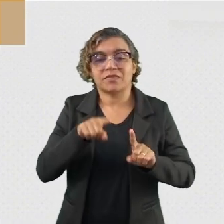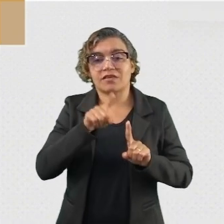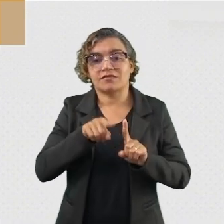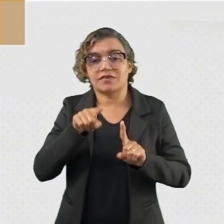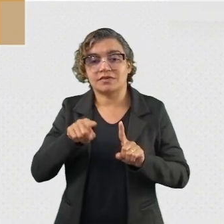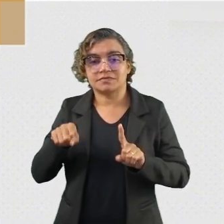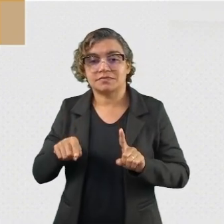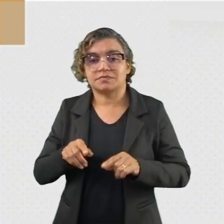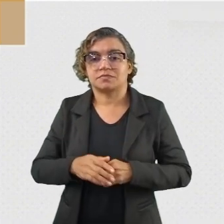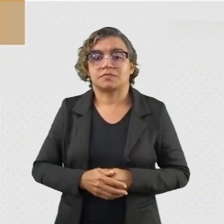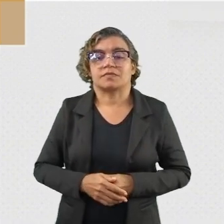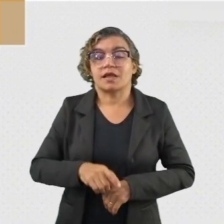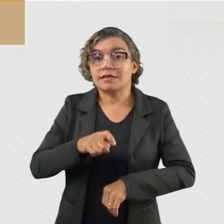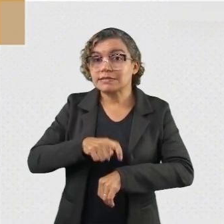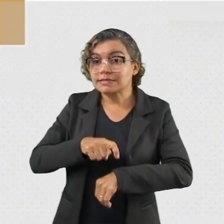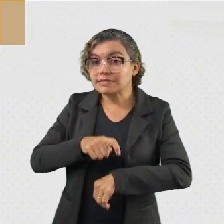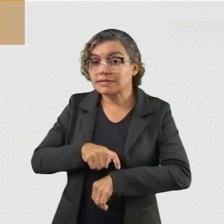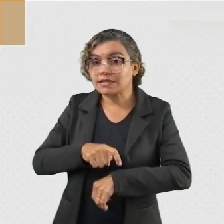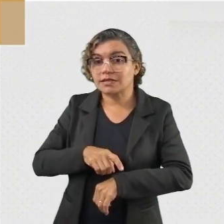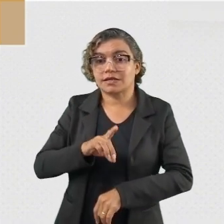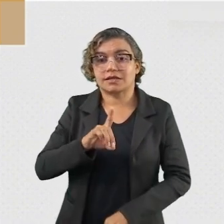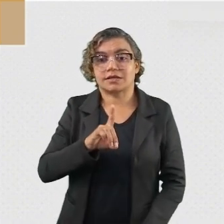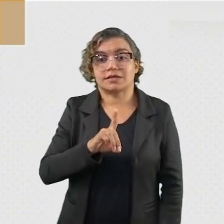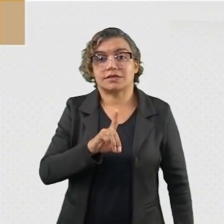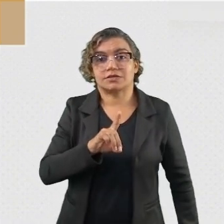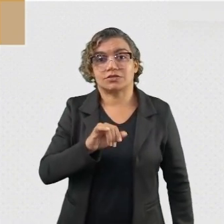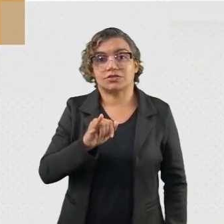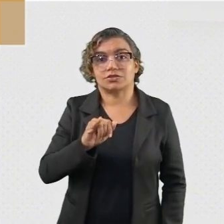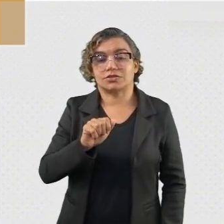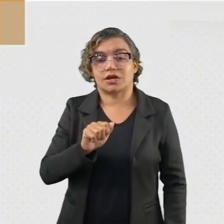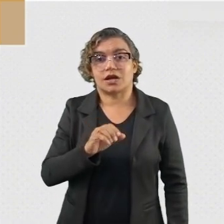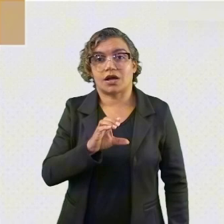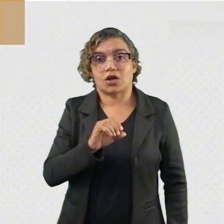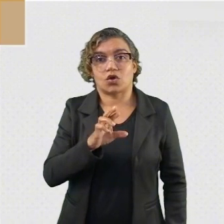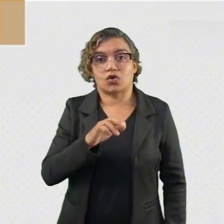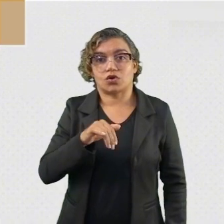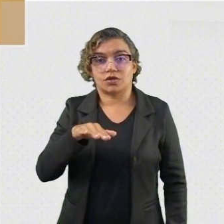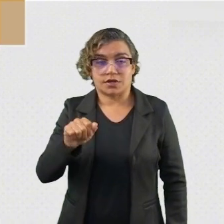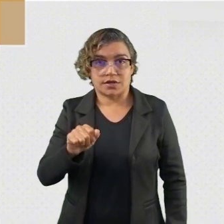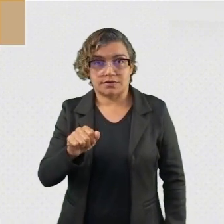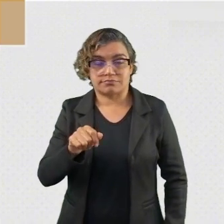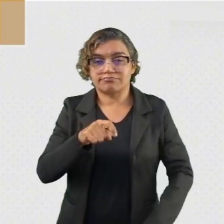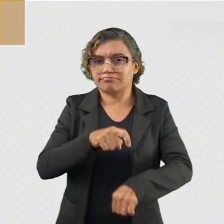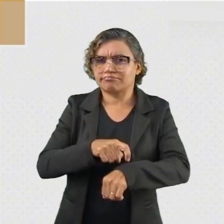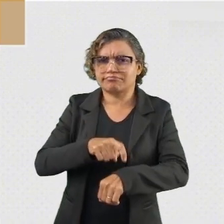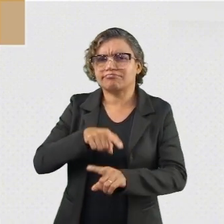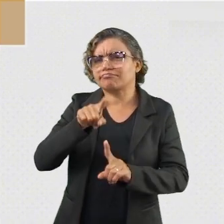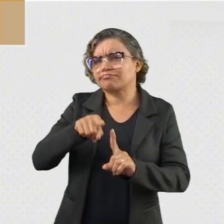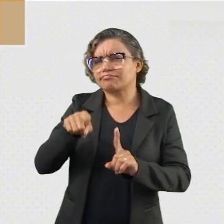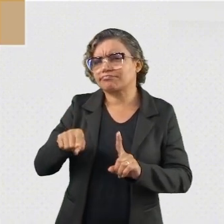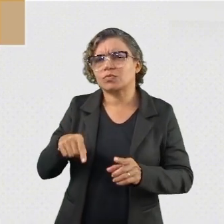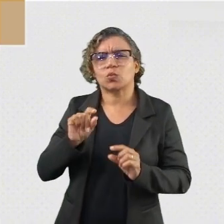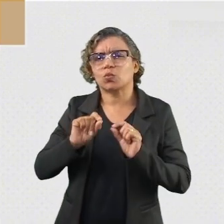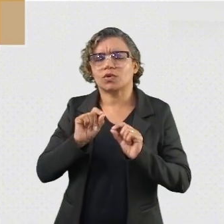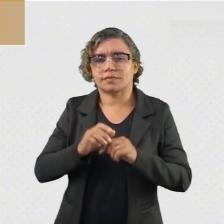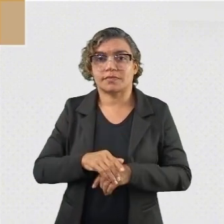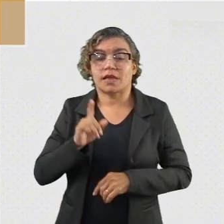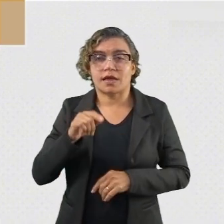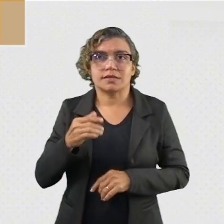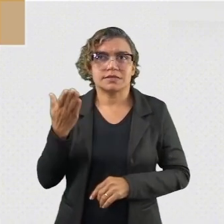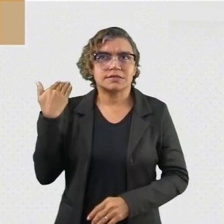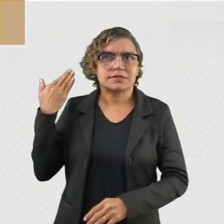variação de tempo, diacrônica. O que é a variação temporal? É nós pensarmos que alguns